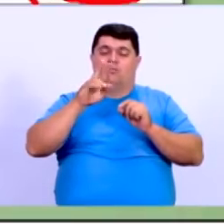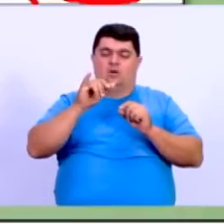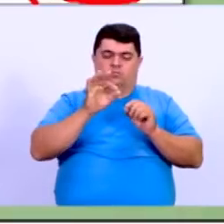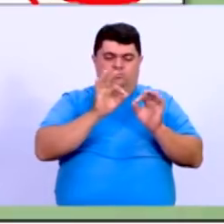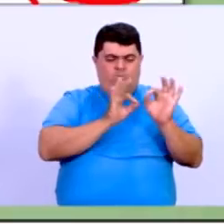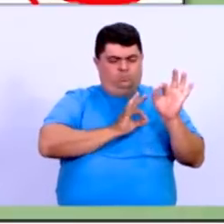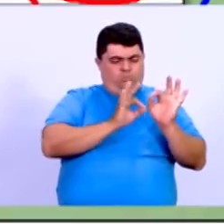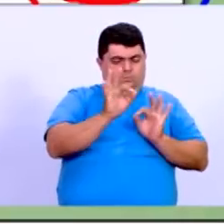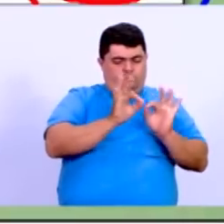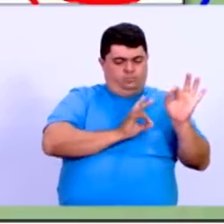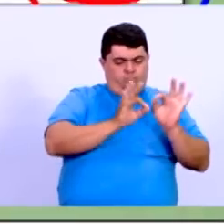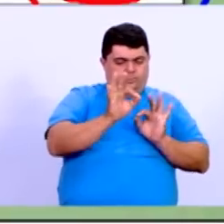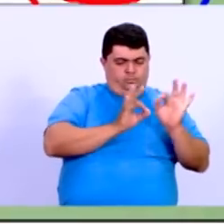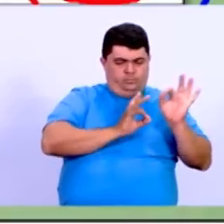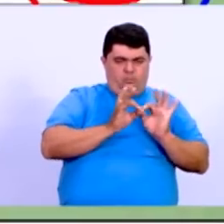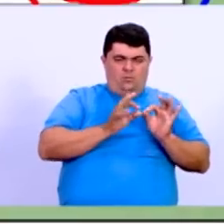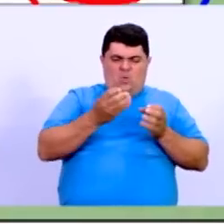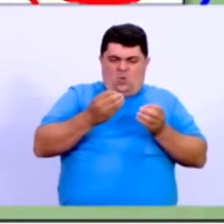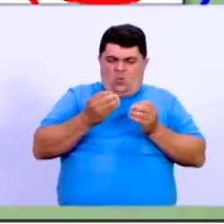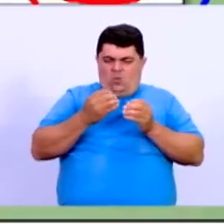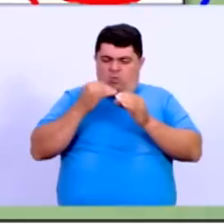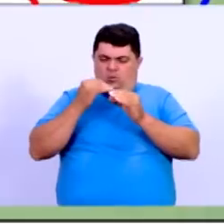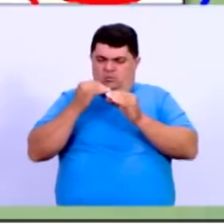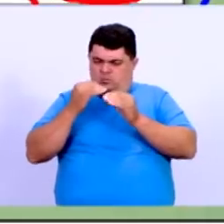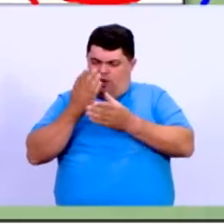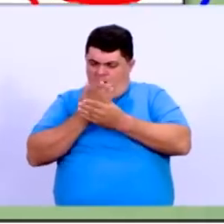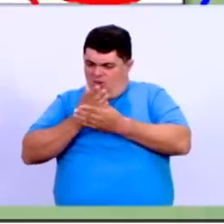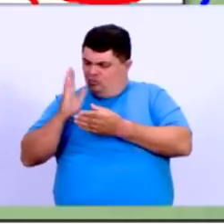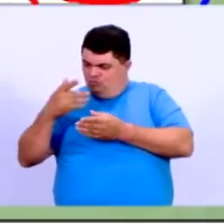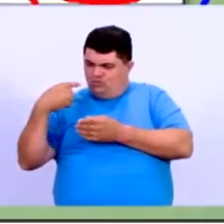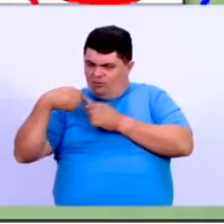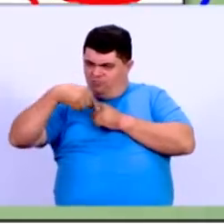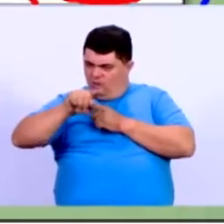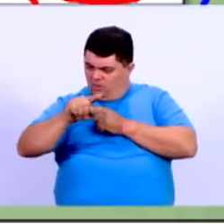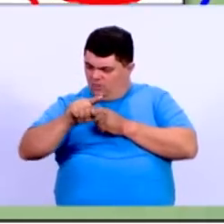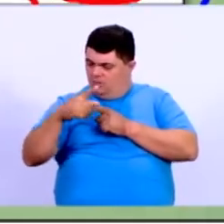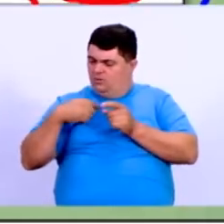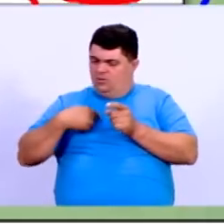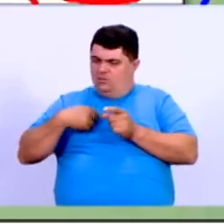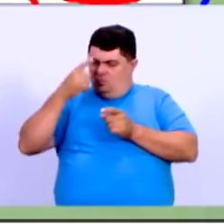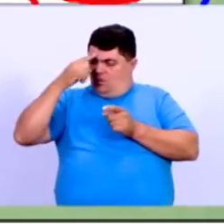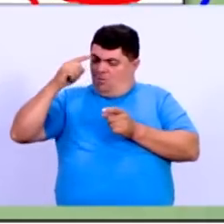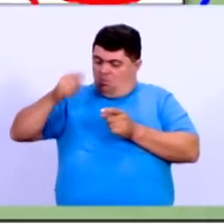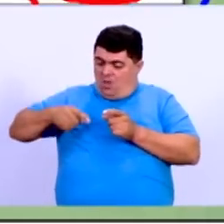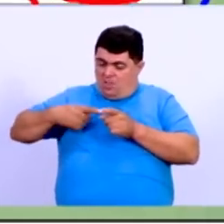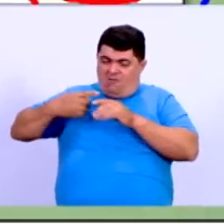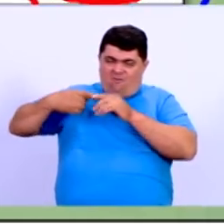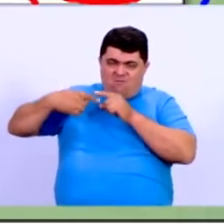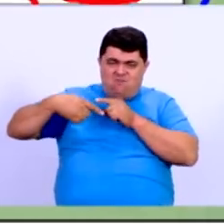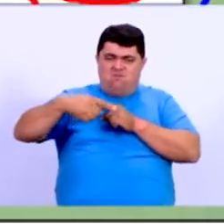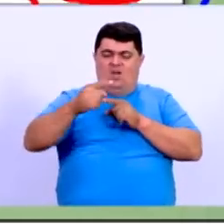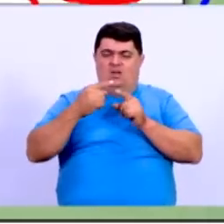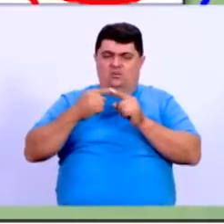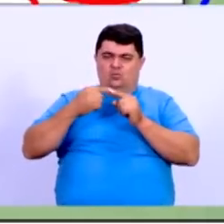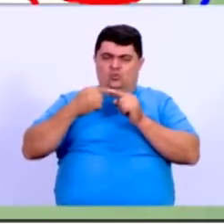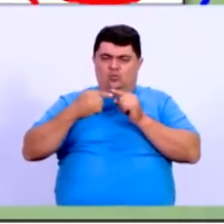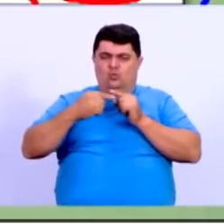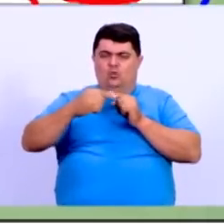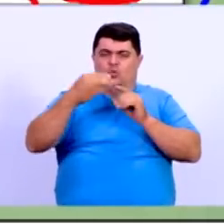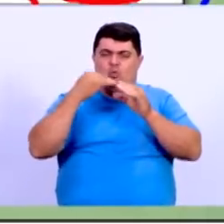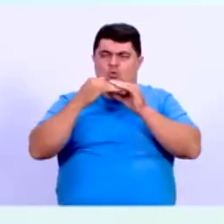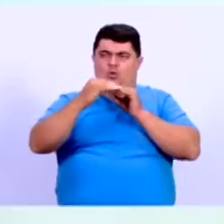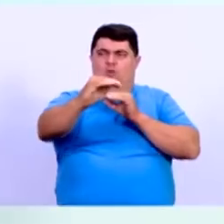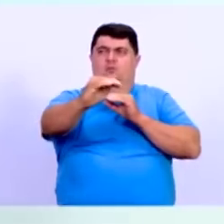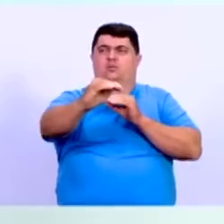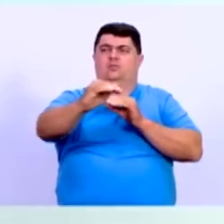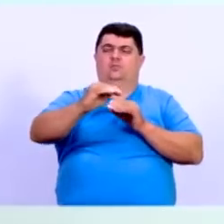administrar toda essa comunicação aqui na figura, tá? Então, olha só que